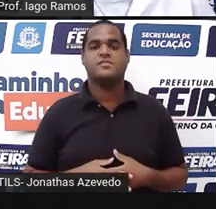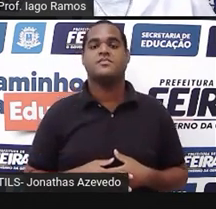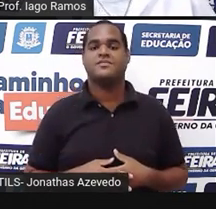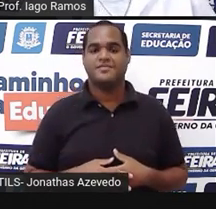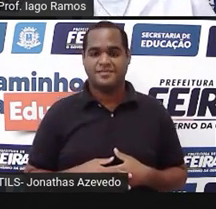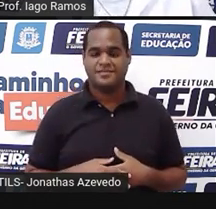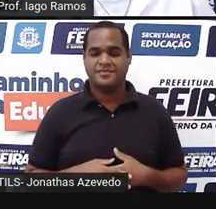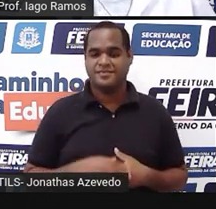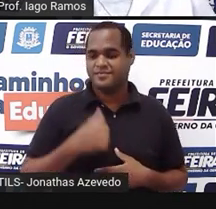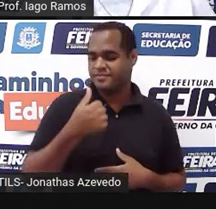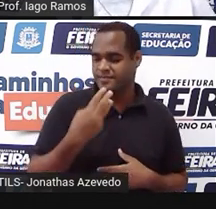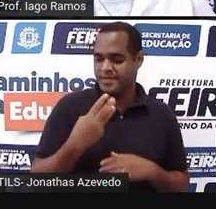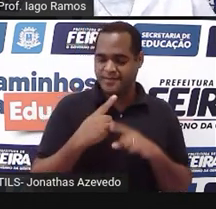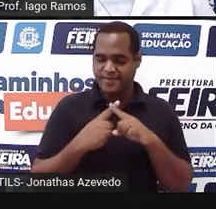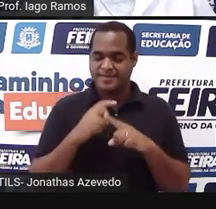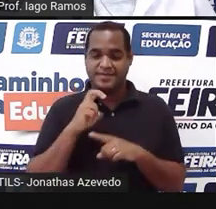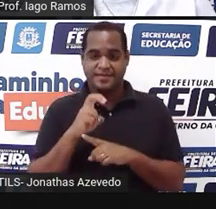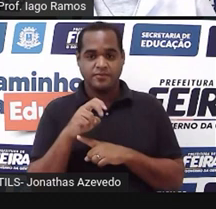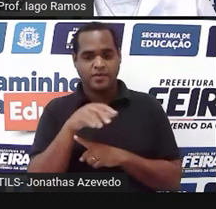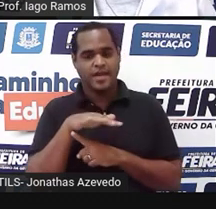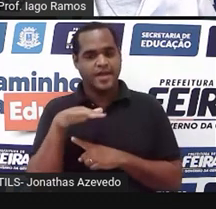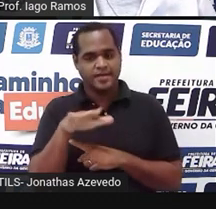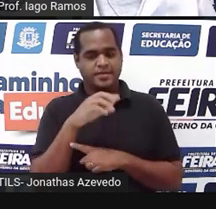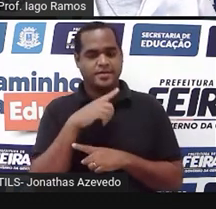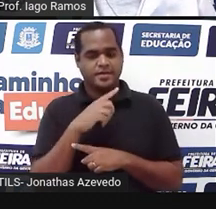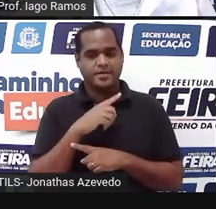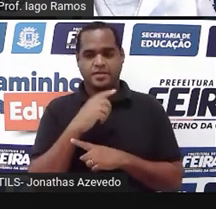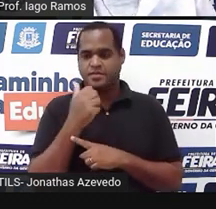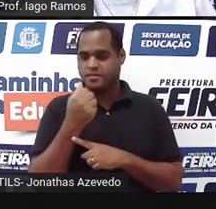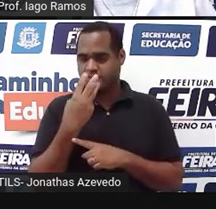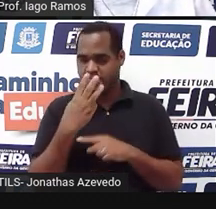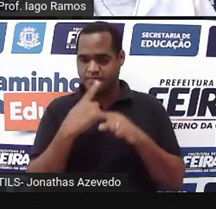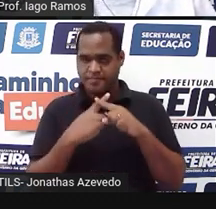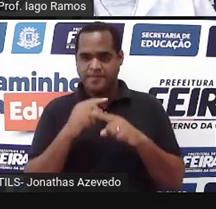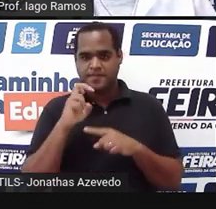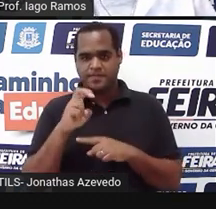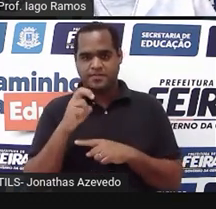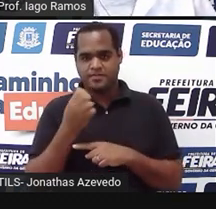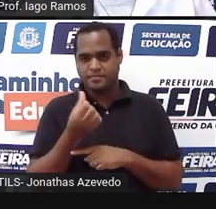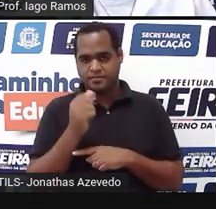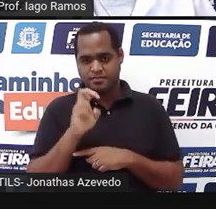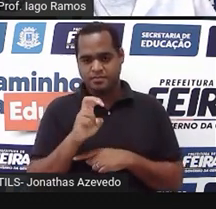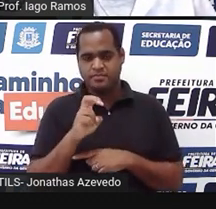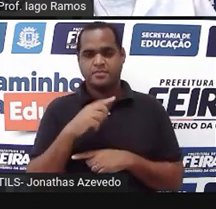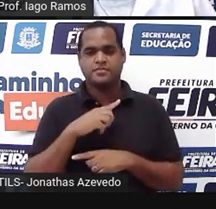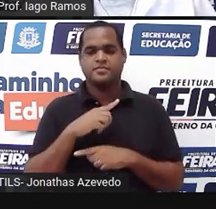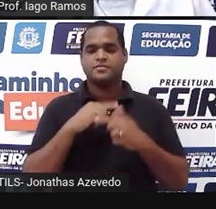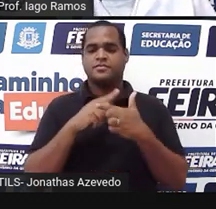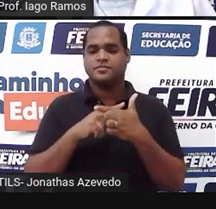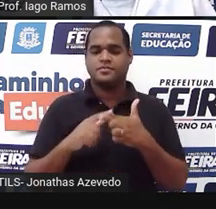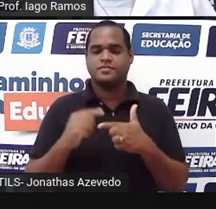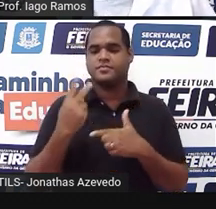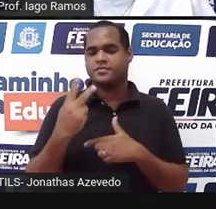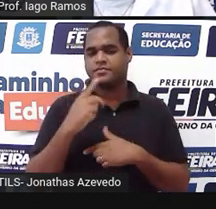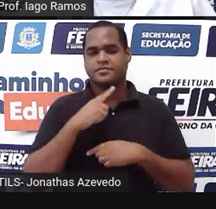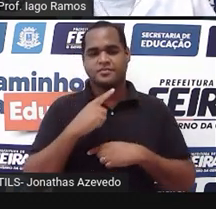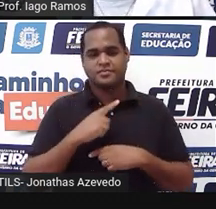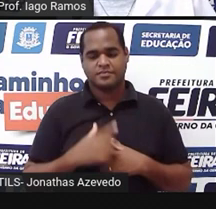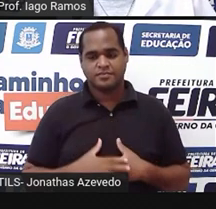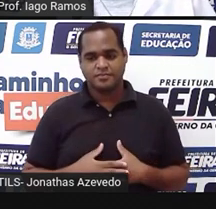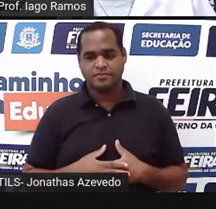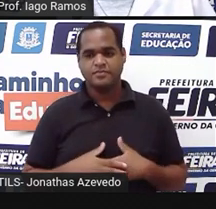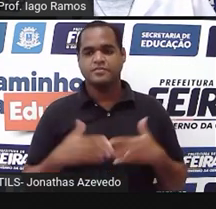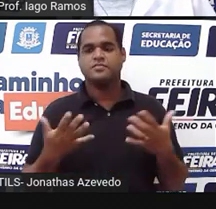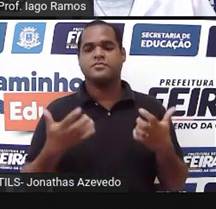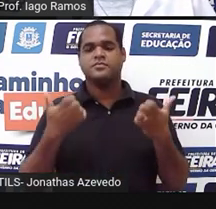então 13 vezes cinco área do trapézio Vai ser 3 x 5 que dá 65 / 2 E